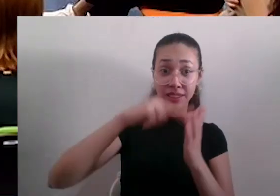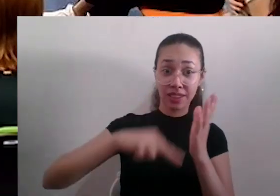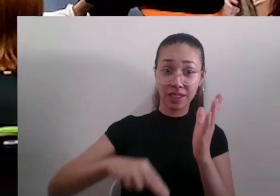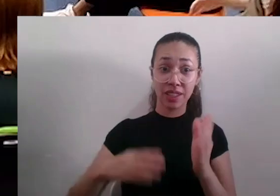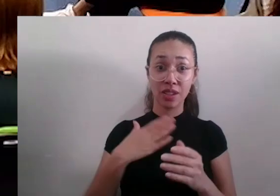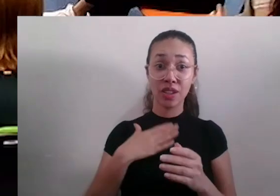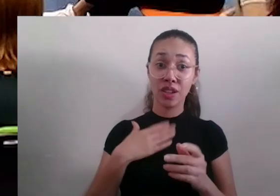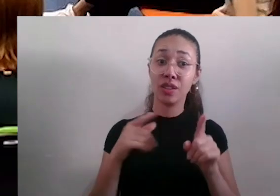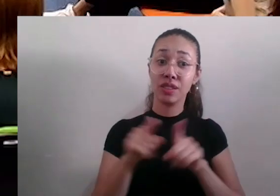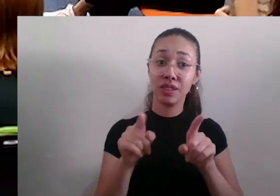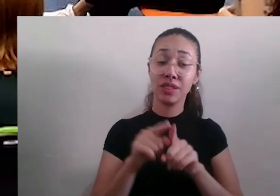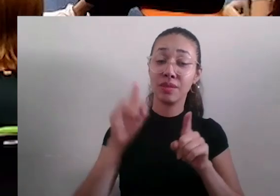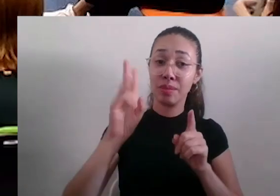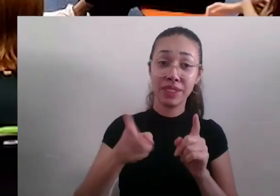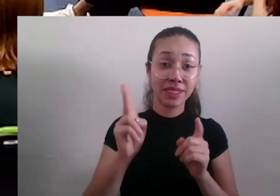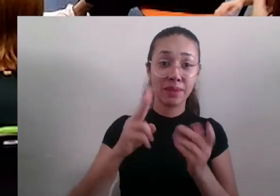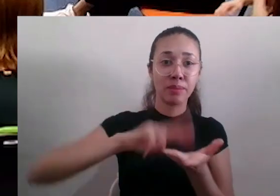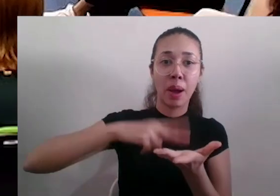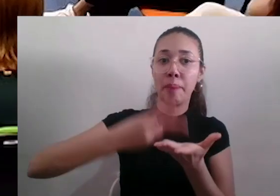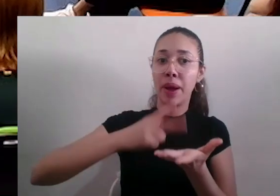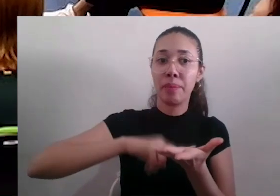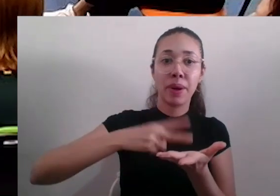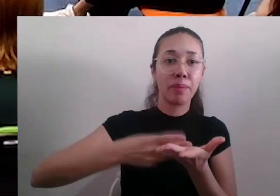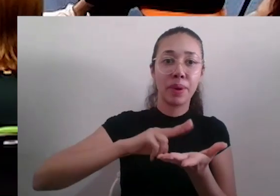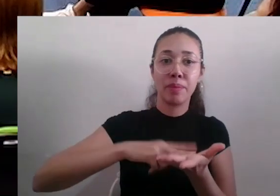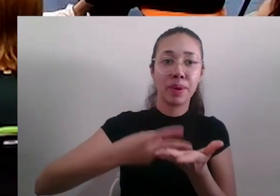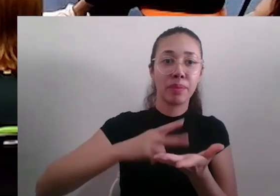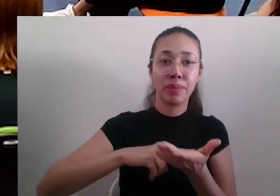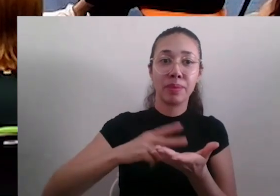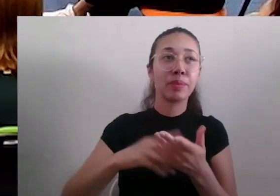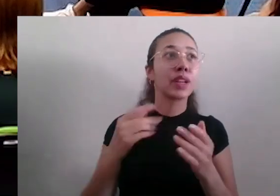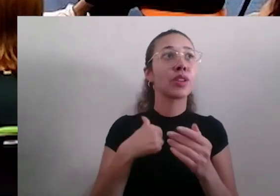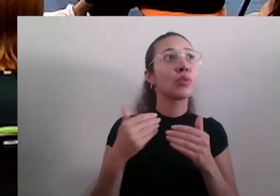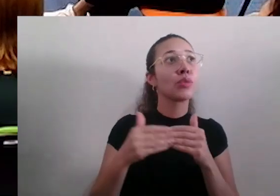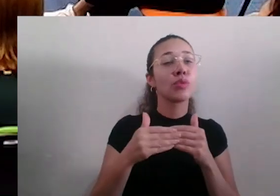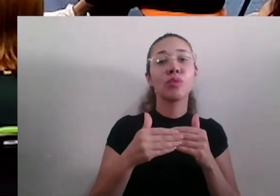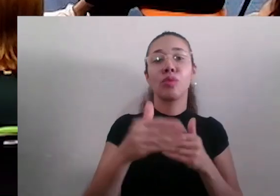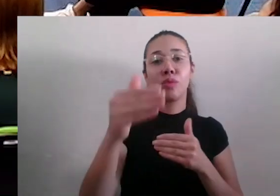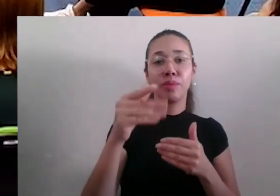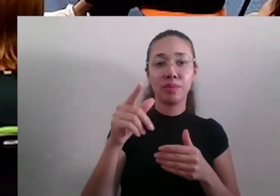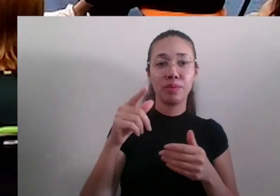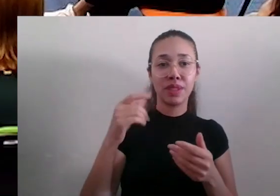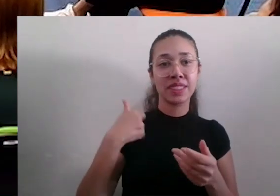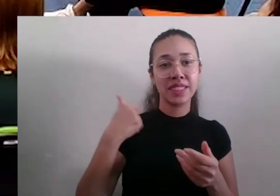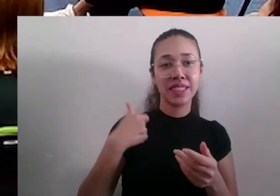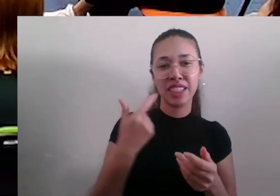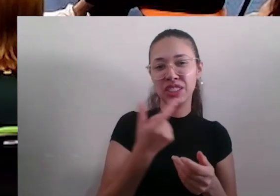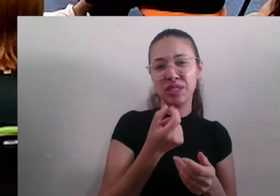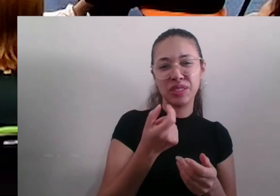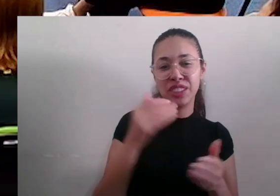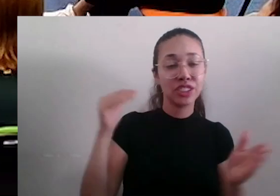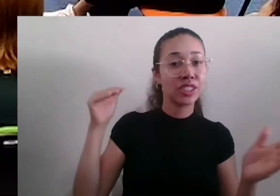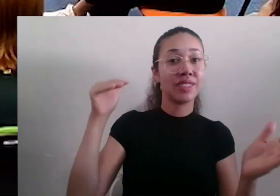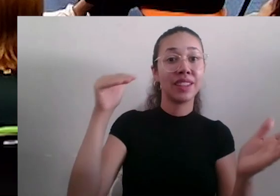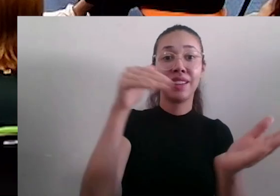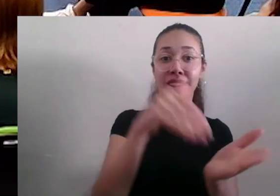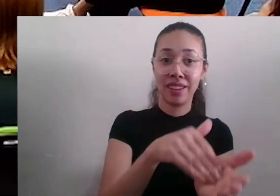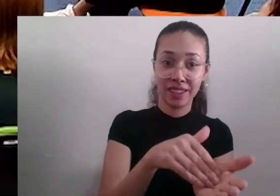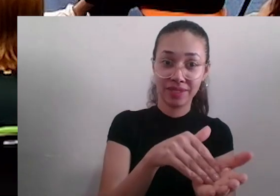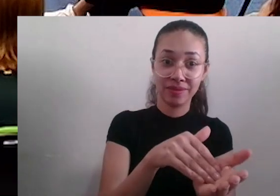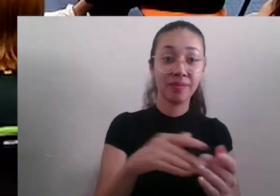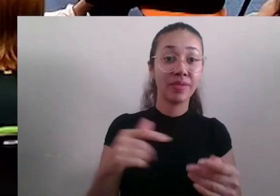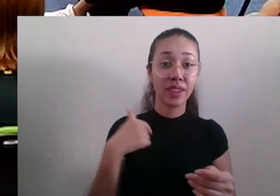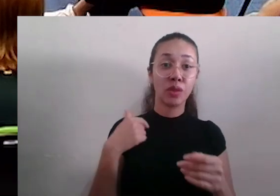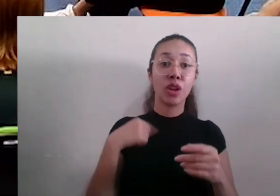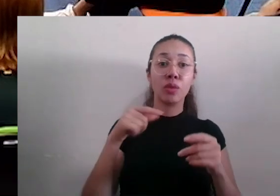simultan a vida inteira Realmente a vida inteira desde os meus 20 e Poucos Anos até até parar Então eu nunca tive sabe eu nunca trabalhei num